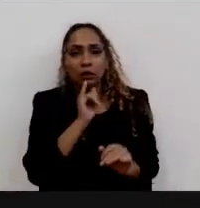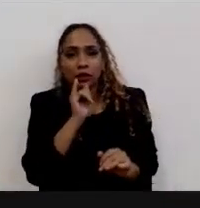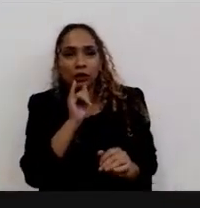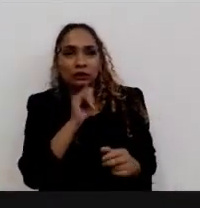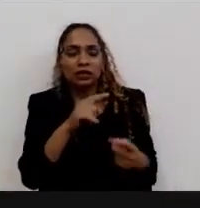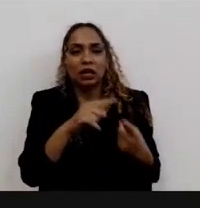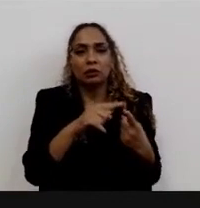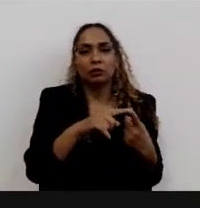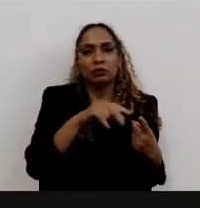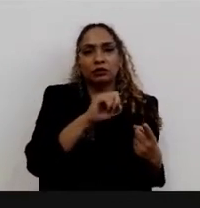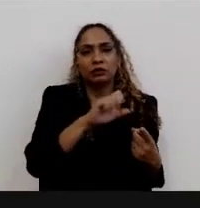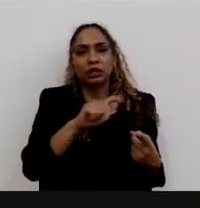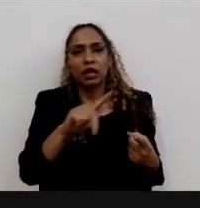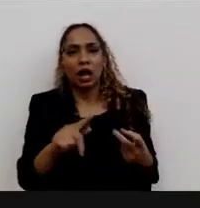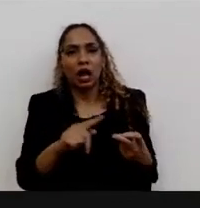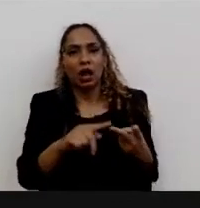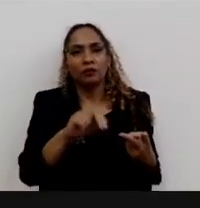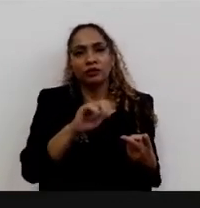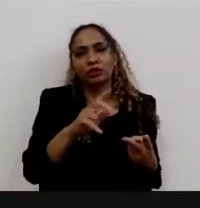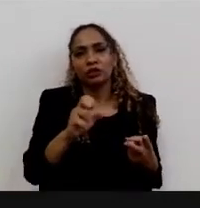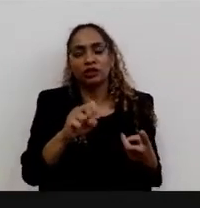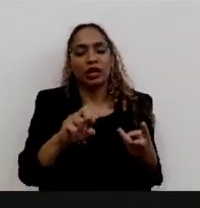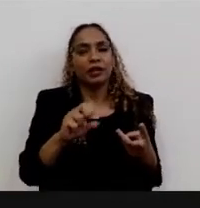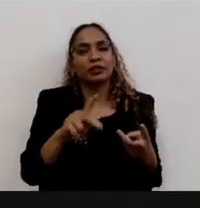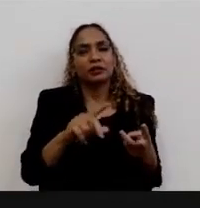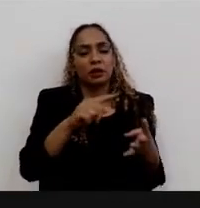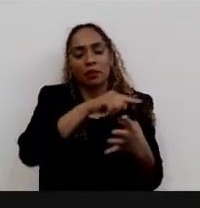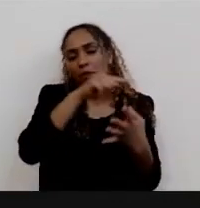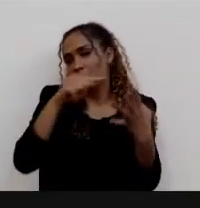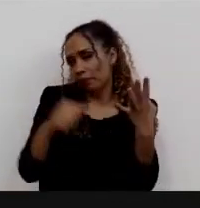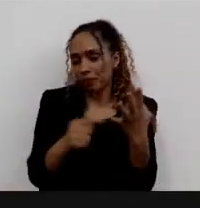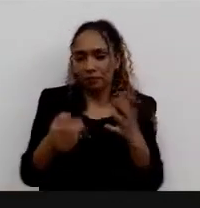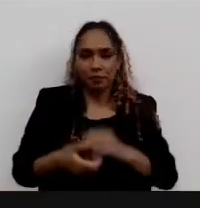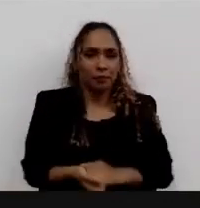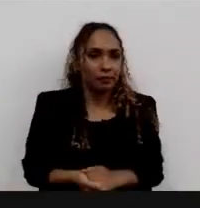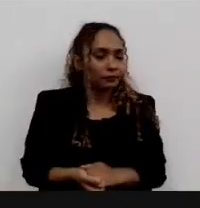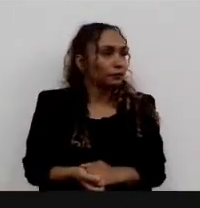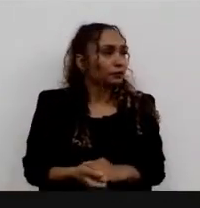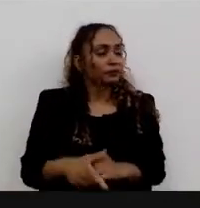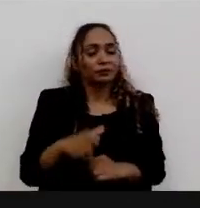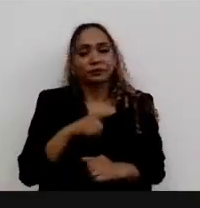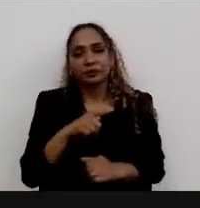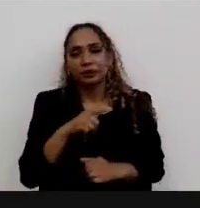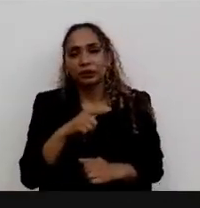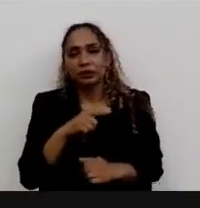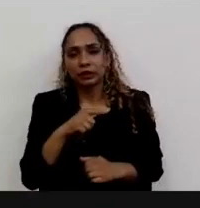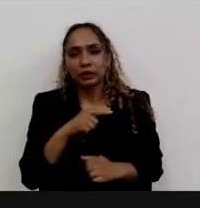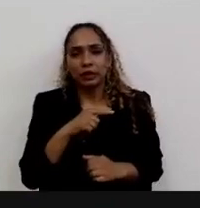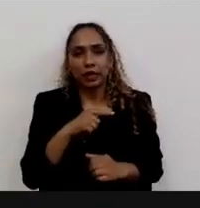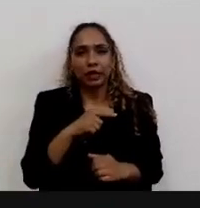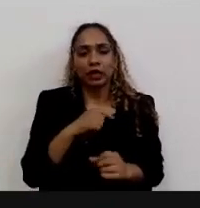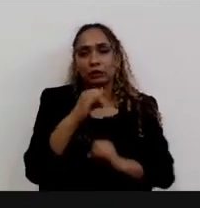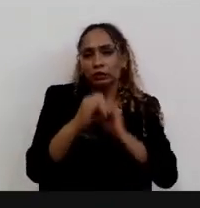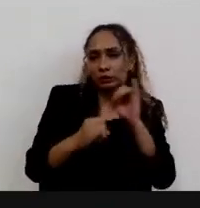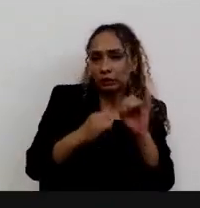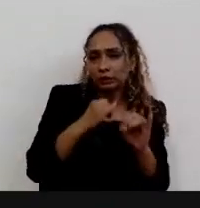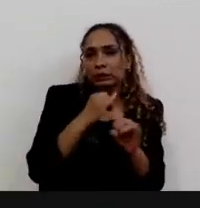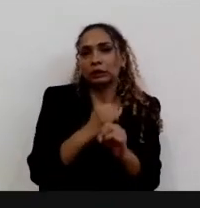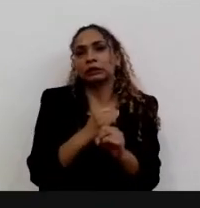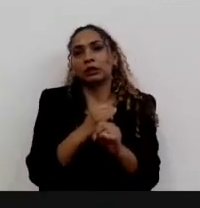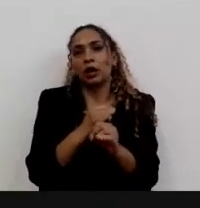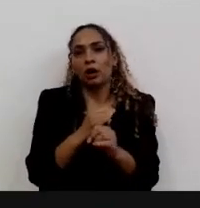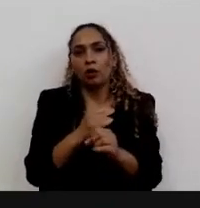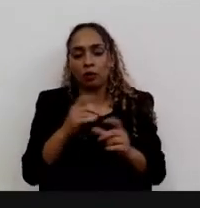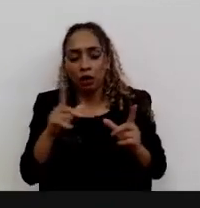CEAF Web, CGRU, CIGESP, Sigmas e por aí vai. Vemos uma digitalização intensiva de todos os